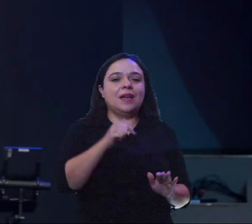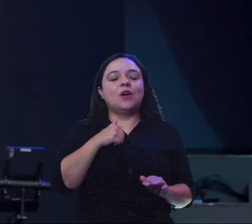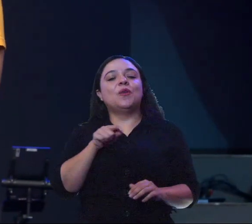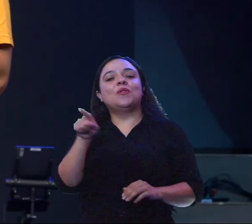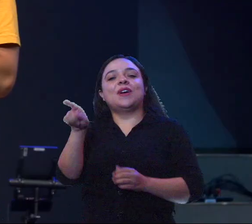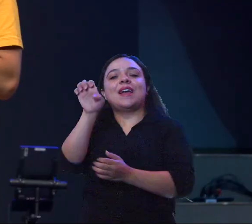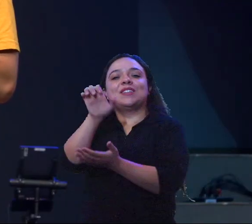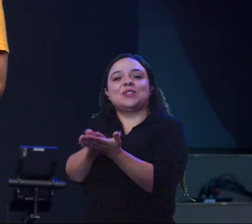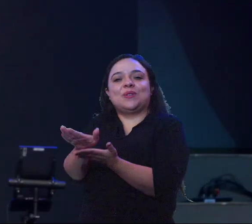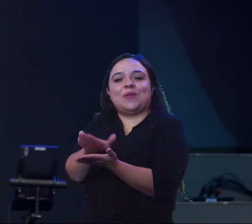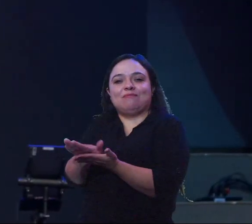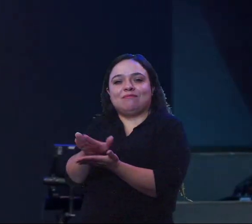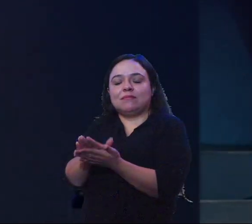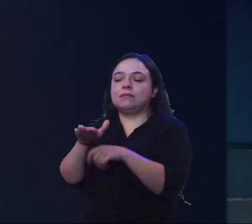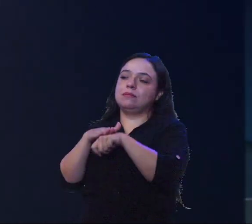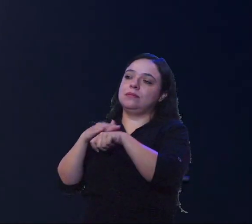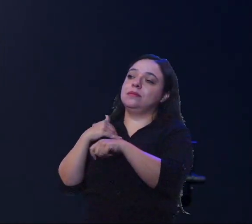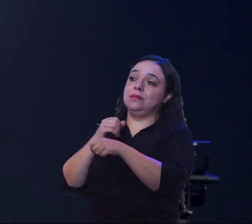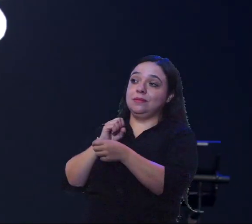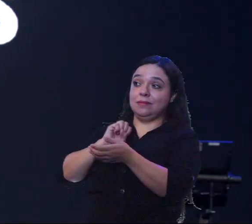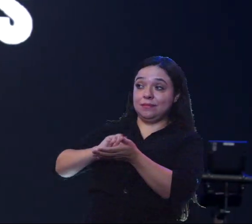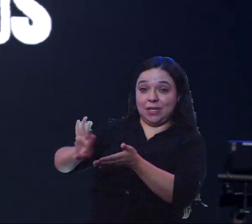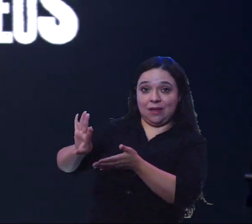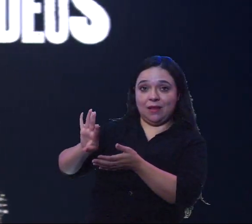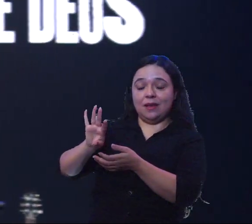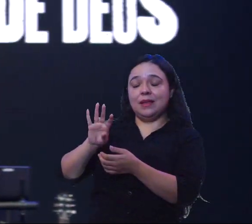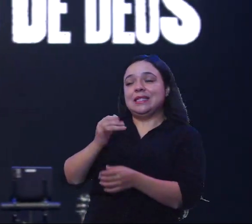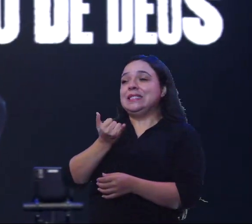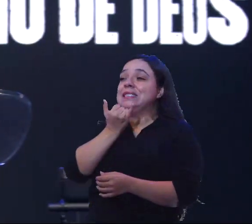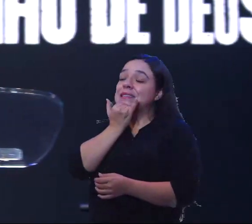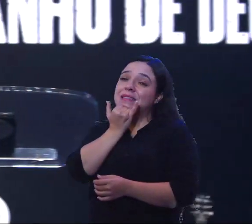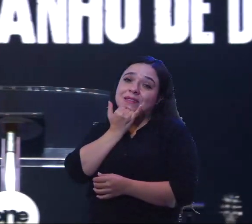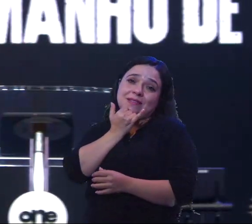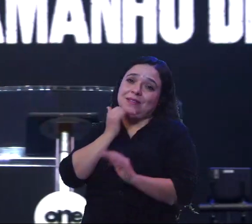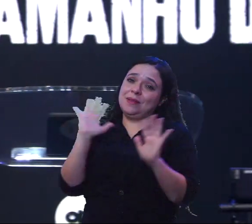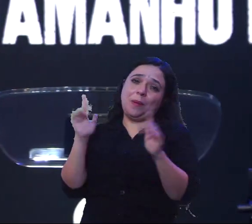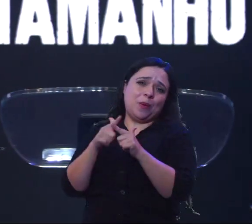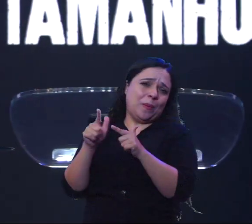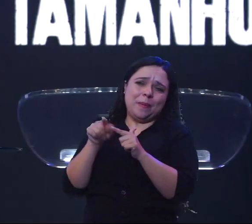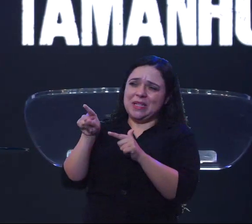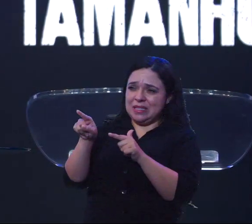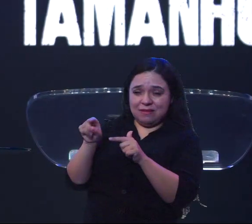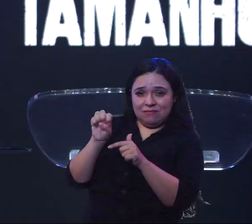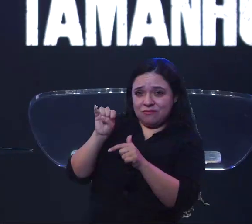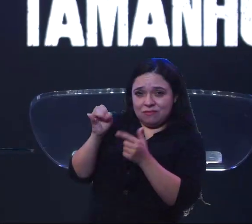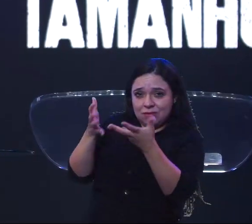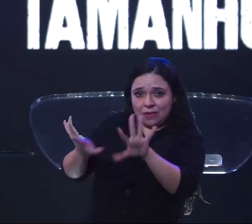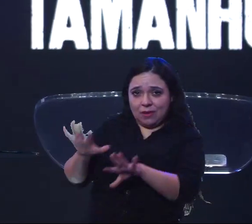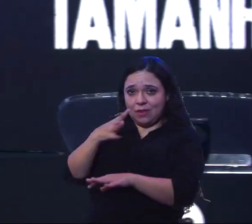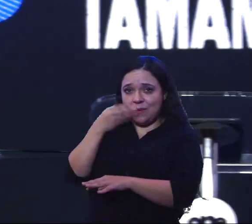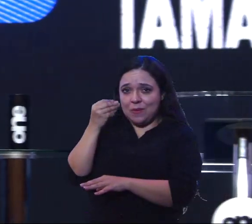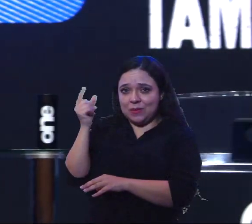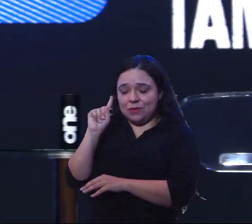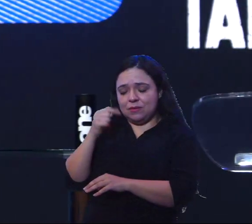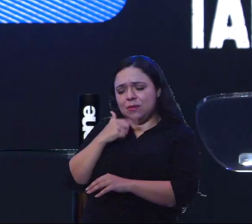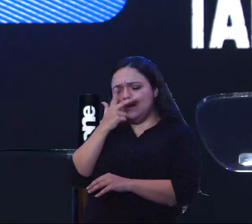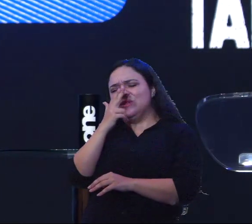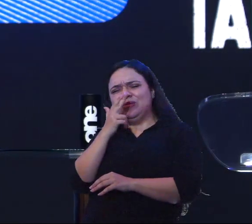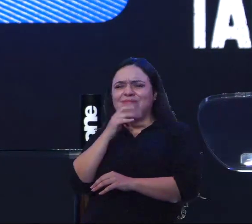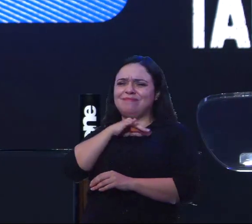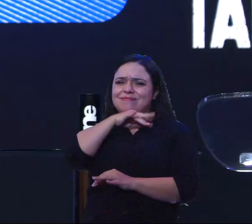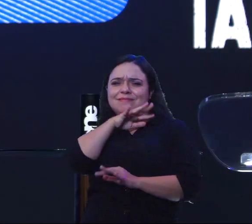para ele assim, eu mandei já dando desculpa. Olha, não tem problema se vocês não gostarem. Eu acho que não ficou tão bom